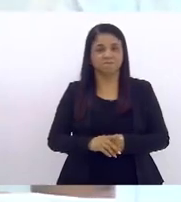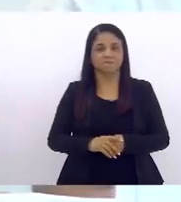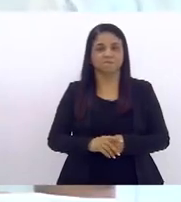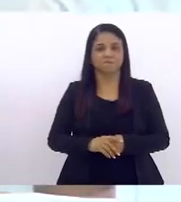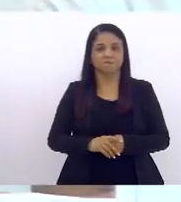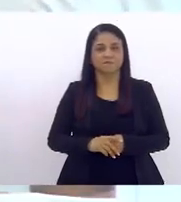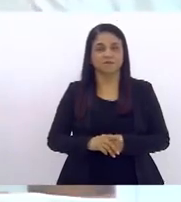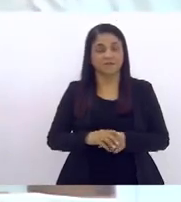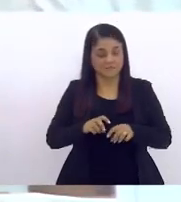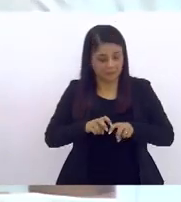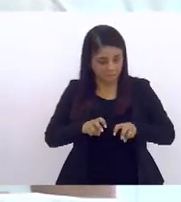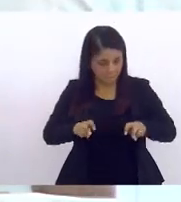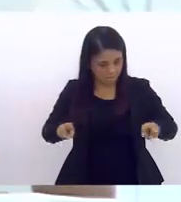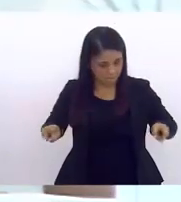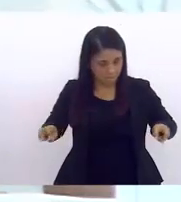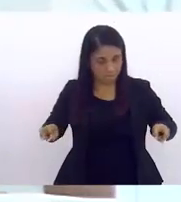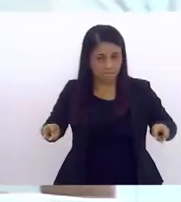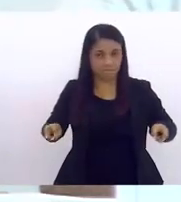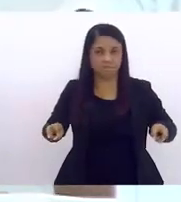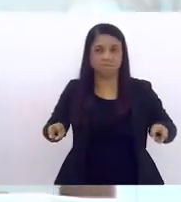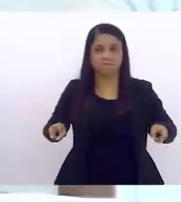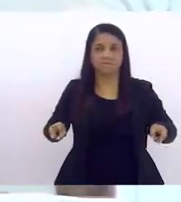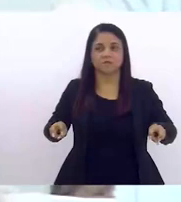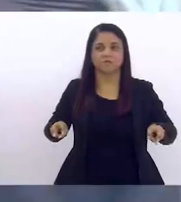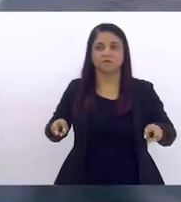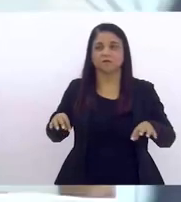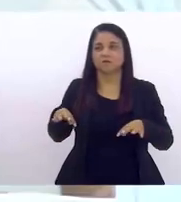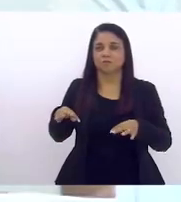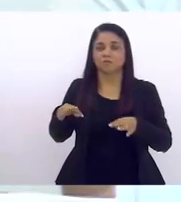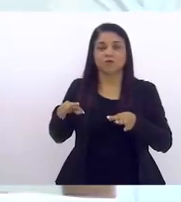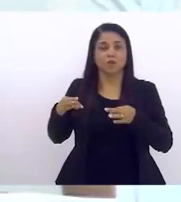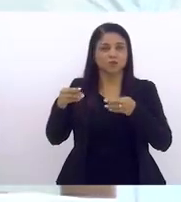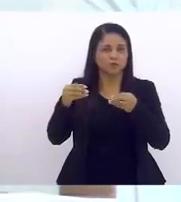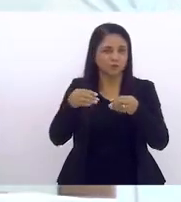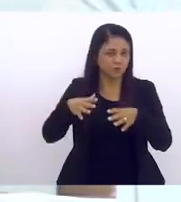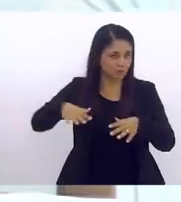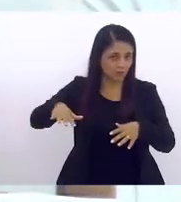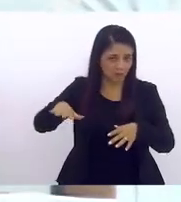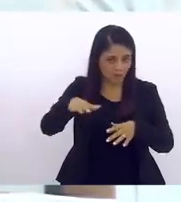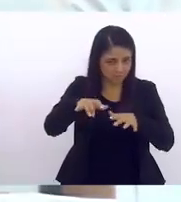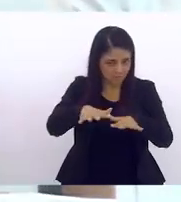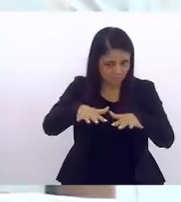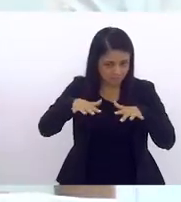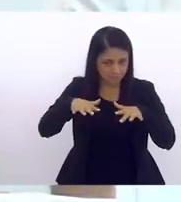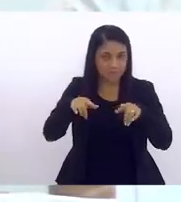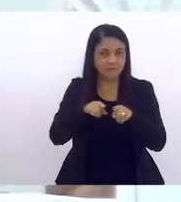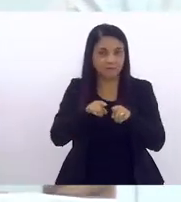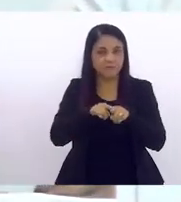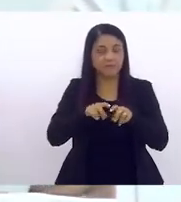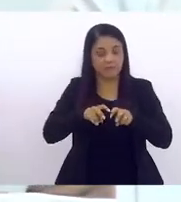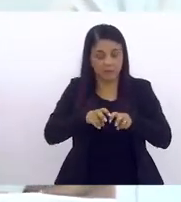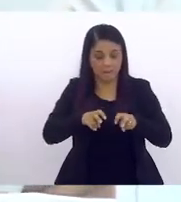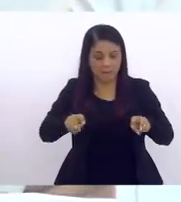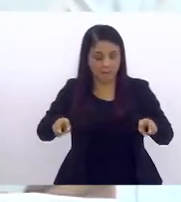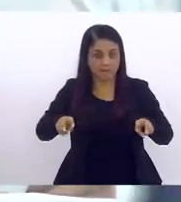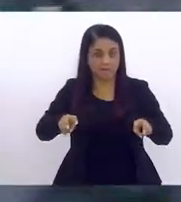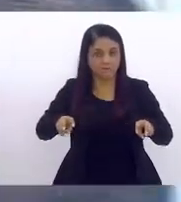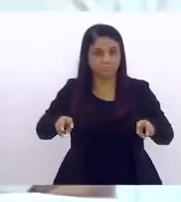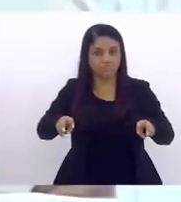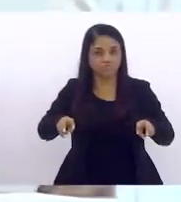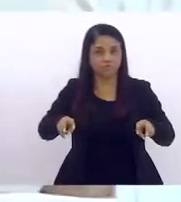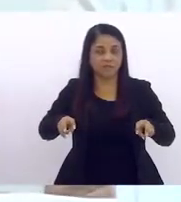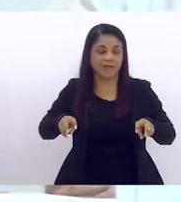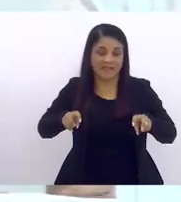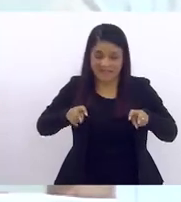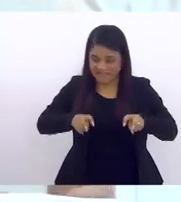além dessa mesa aqui, na verdade, todos nós estamos aqui na mesa, né? Tem o que a gente chama de mesa estendida, porque não tem cadeira